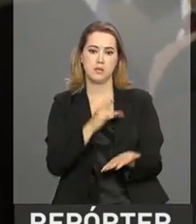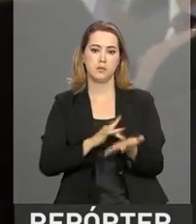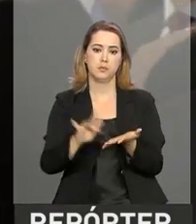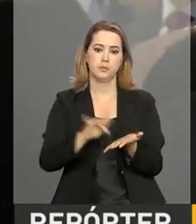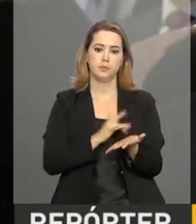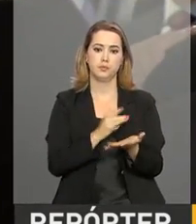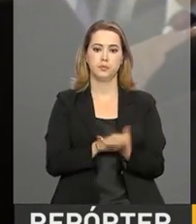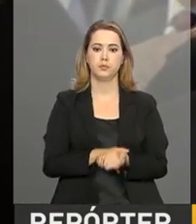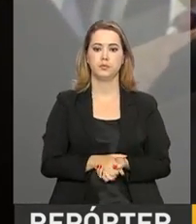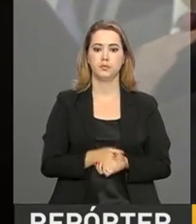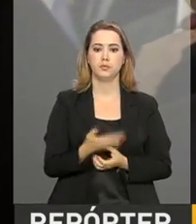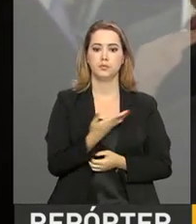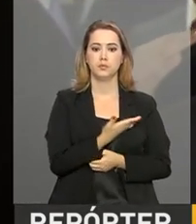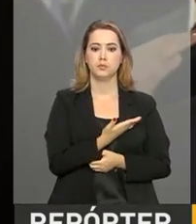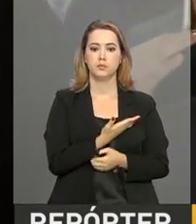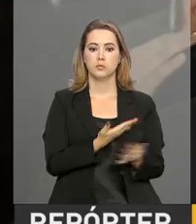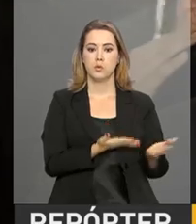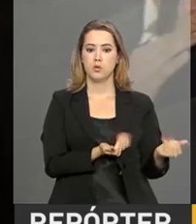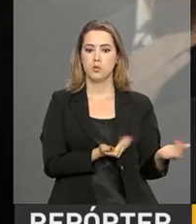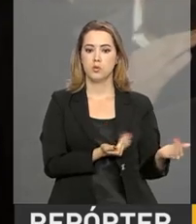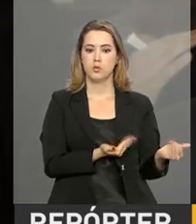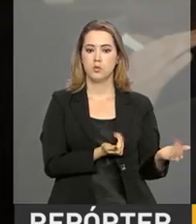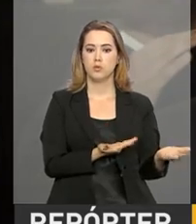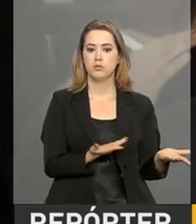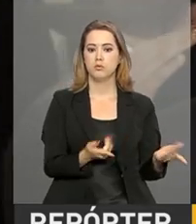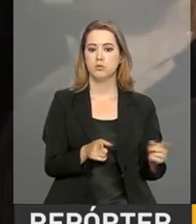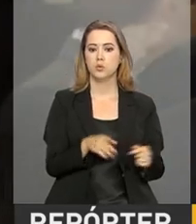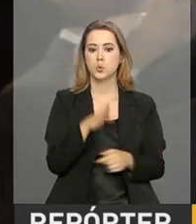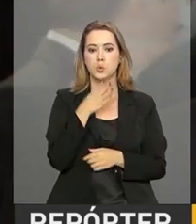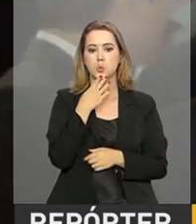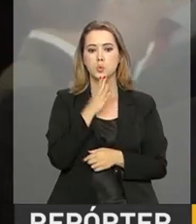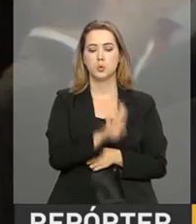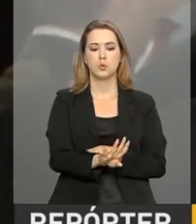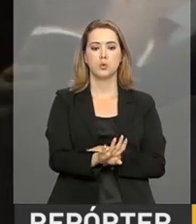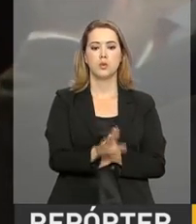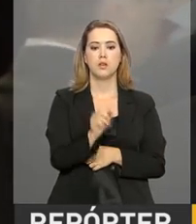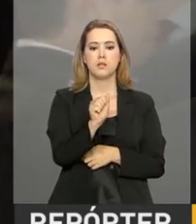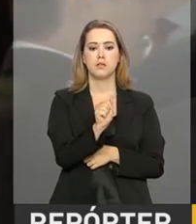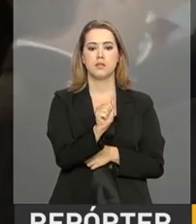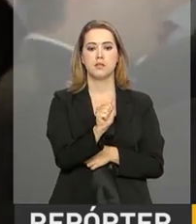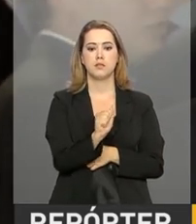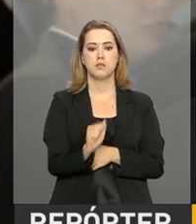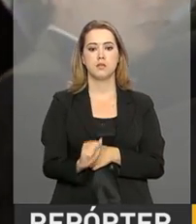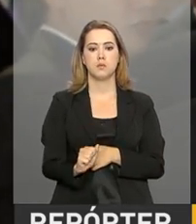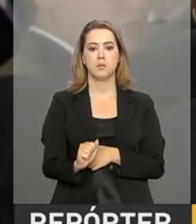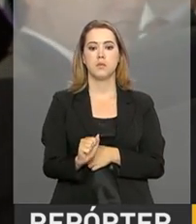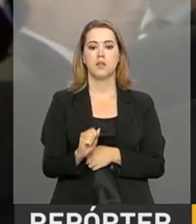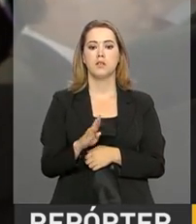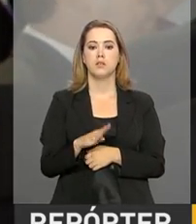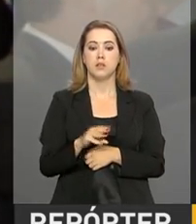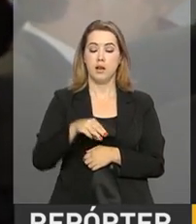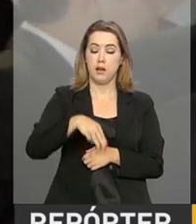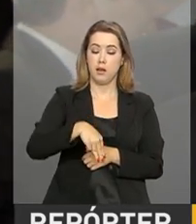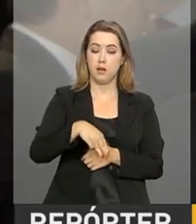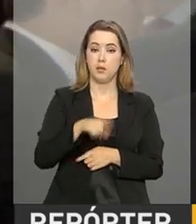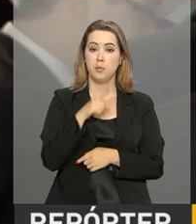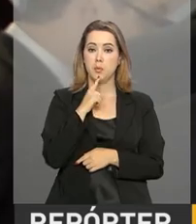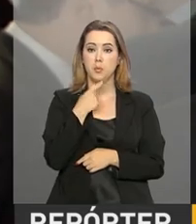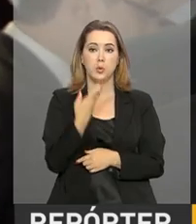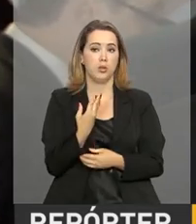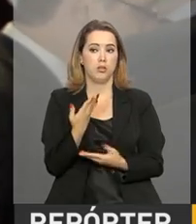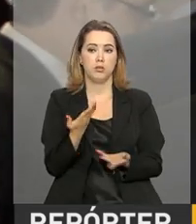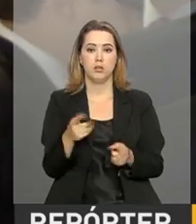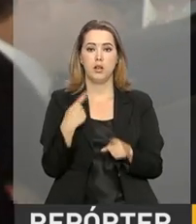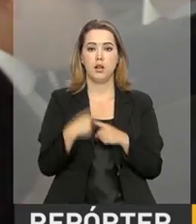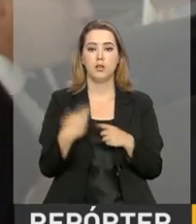veio, jovem, de 10, 12, 15, 18 anos, não conhece a AM. Por quê? Porque não tem oportunidade de ser apresentado a ele. Ele vai ter